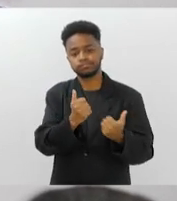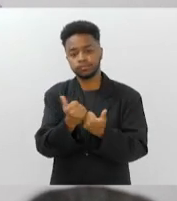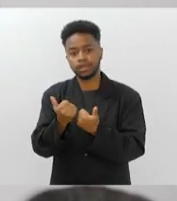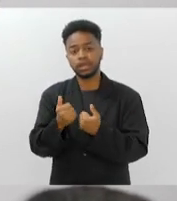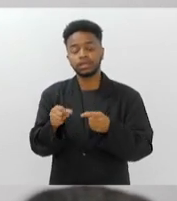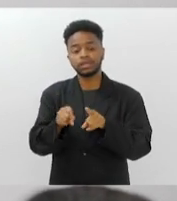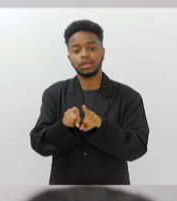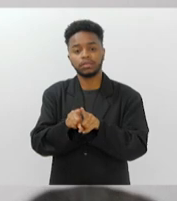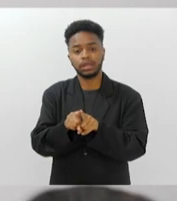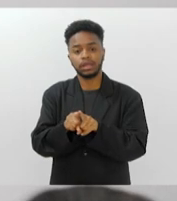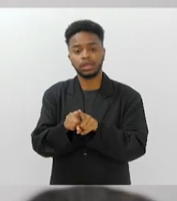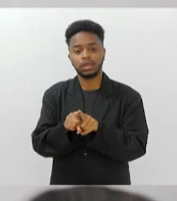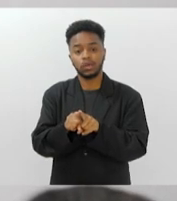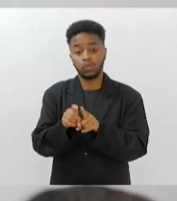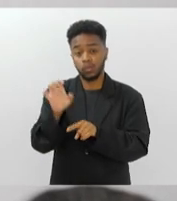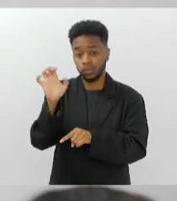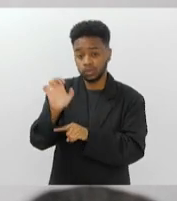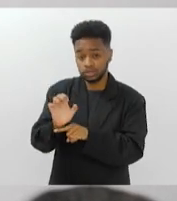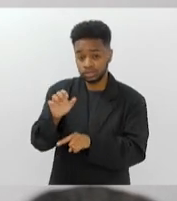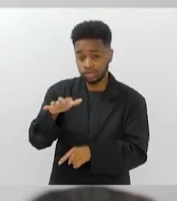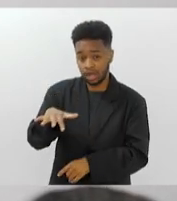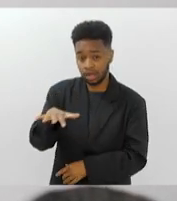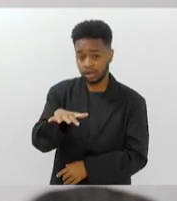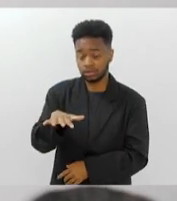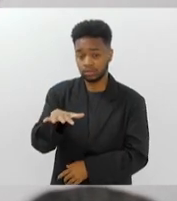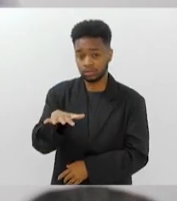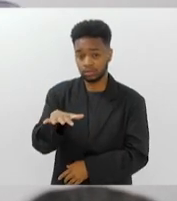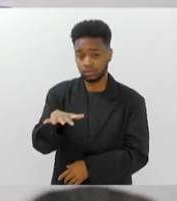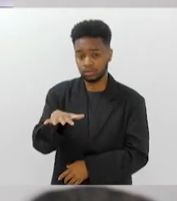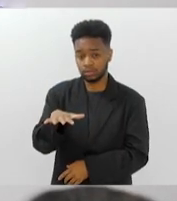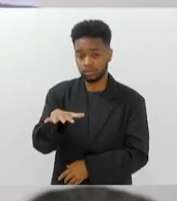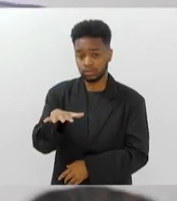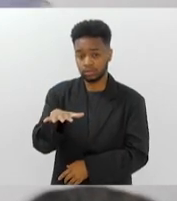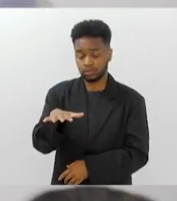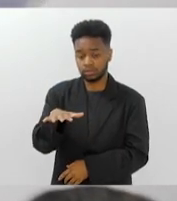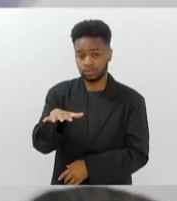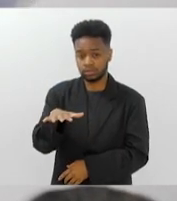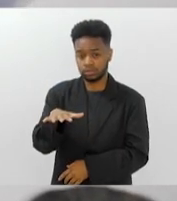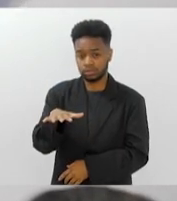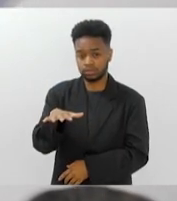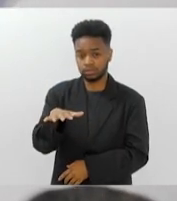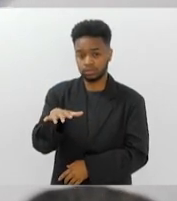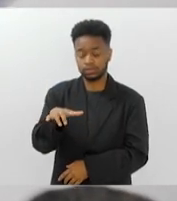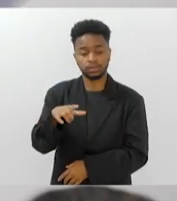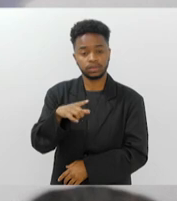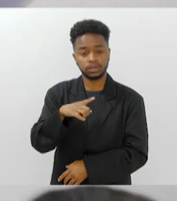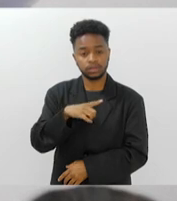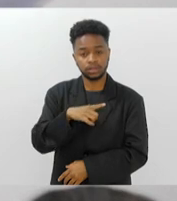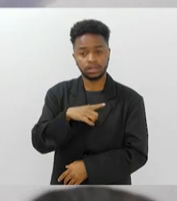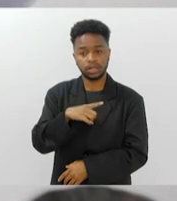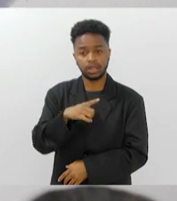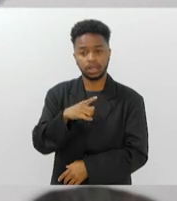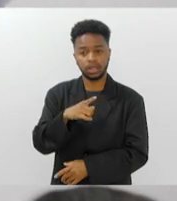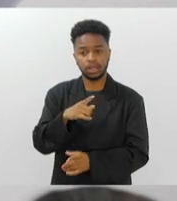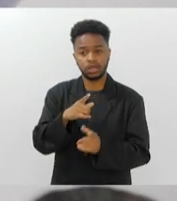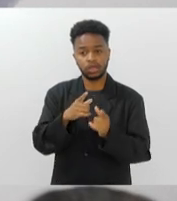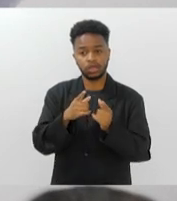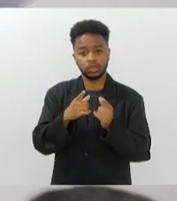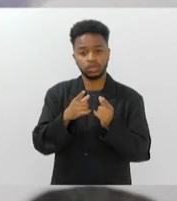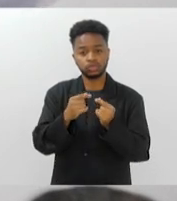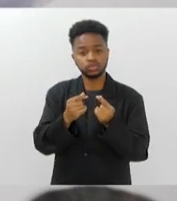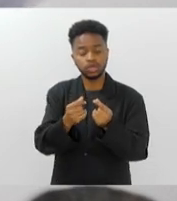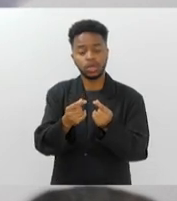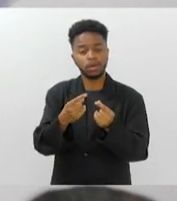que o Estado um recurso e que não